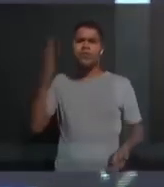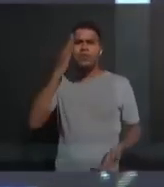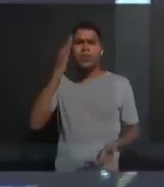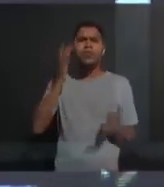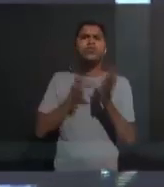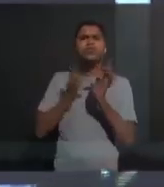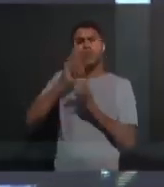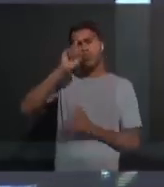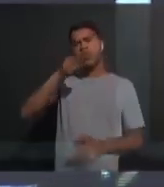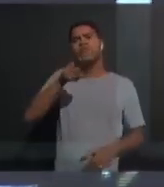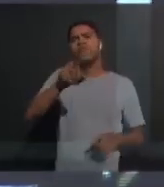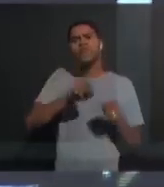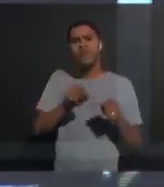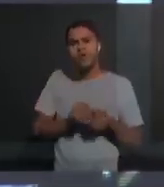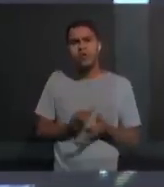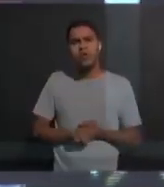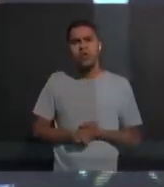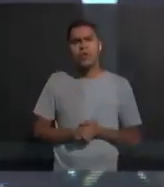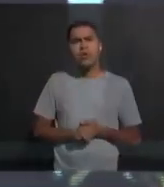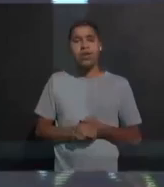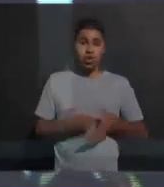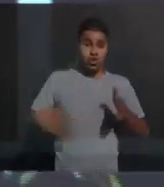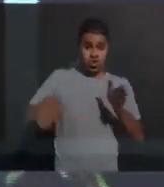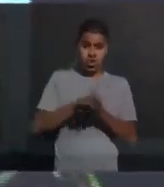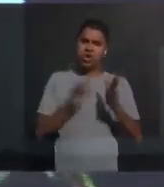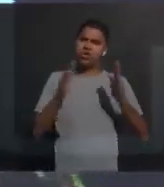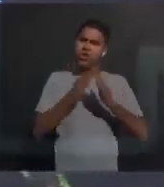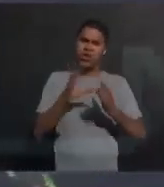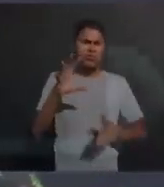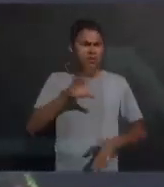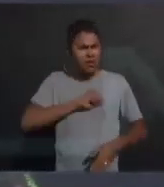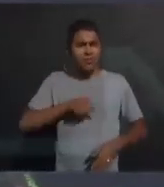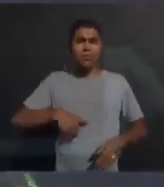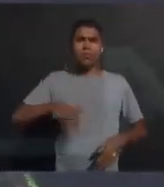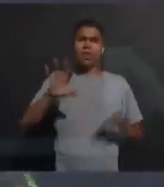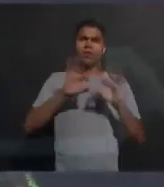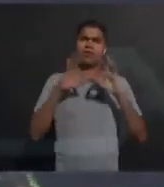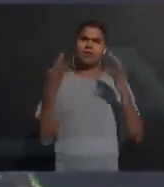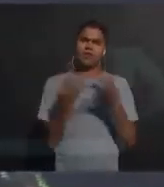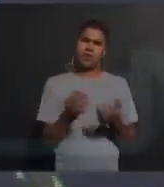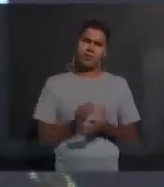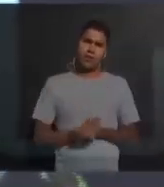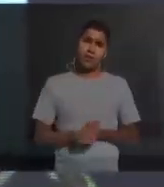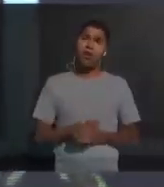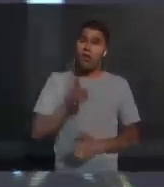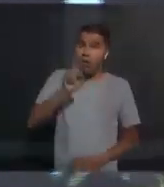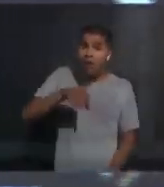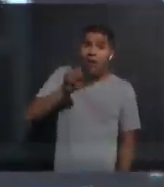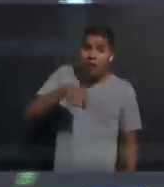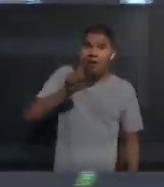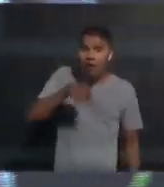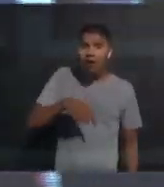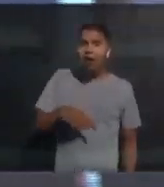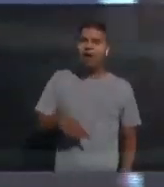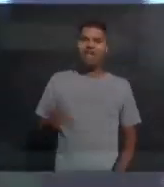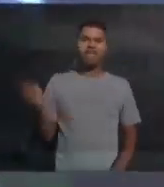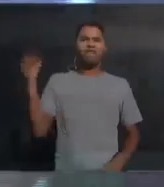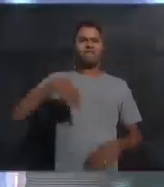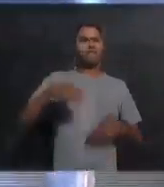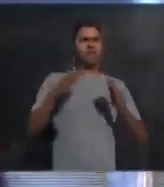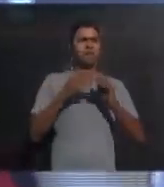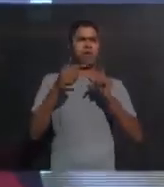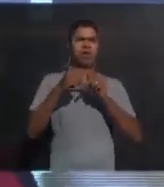que deus tá mandando você fazer chega na sua casa e animais à sua família é muita gente vai pra igreja